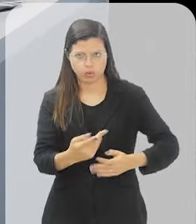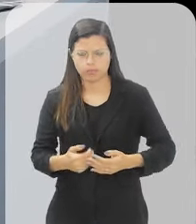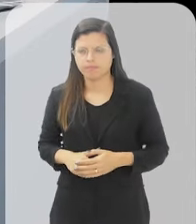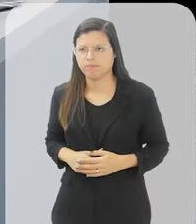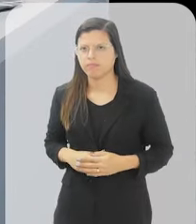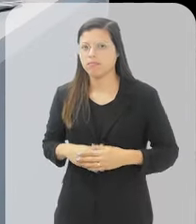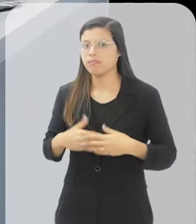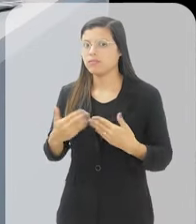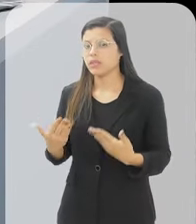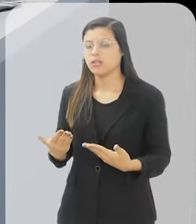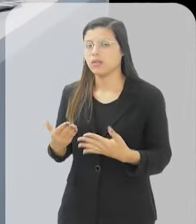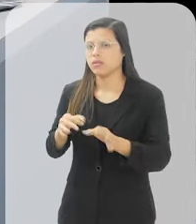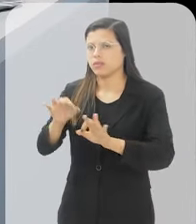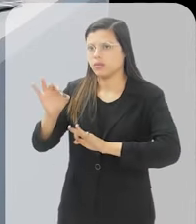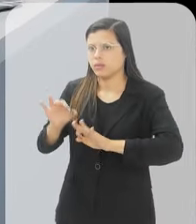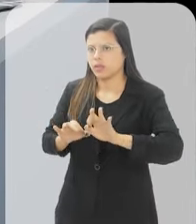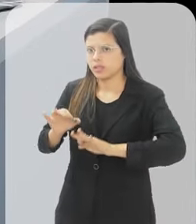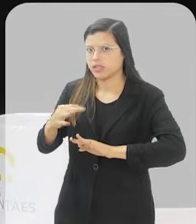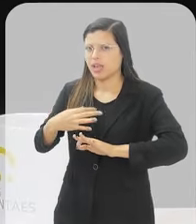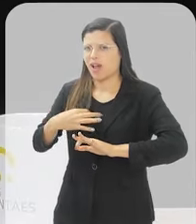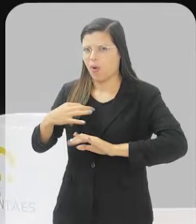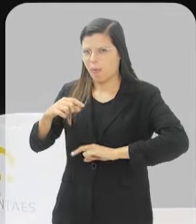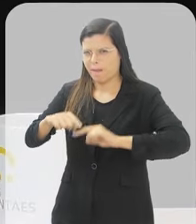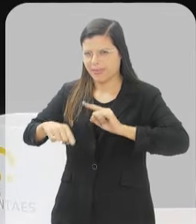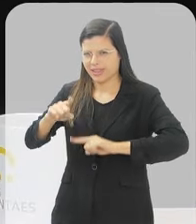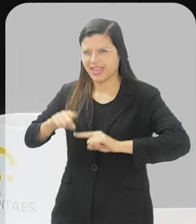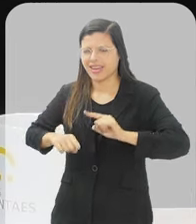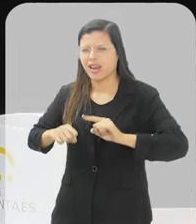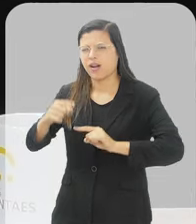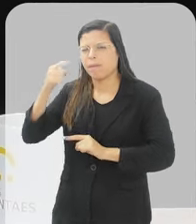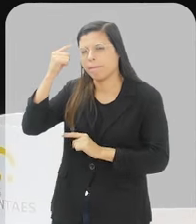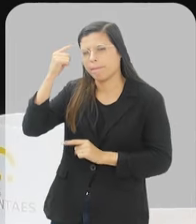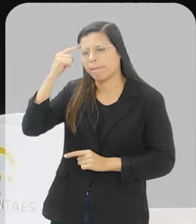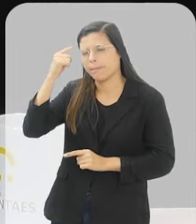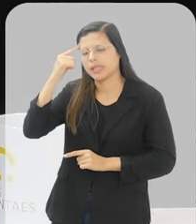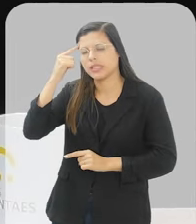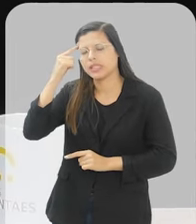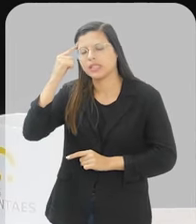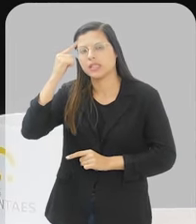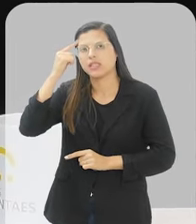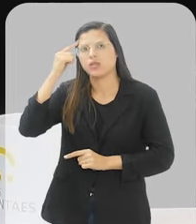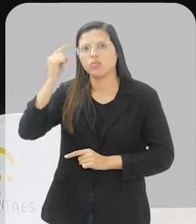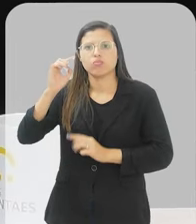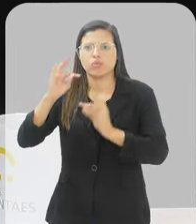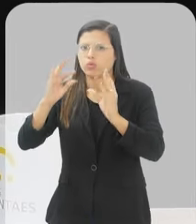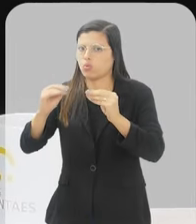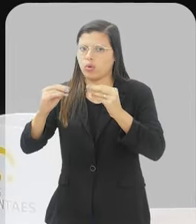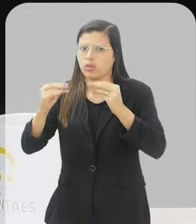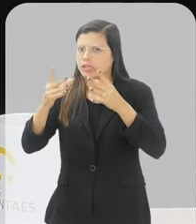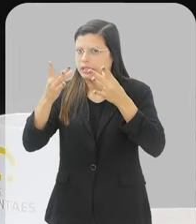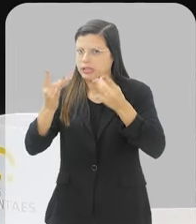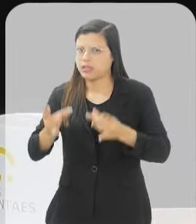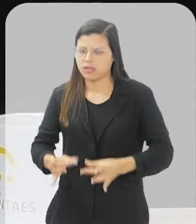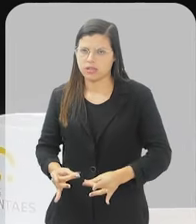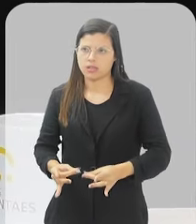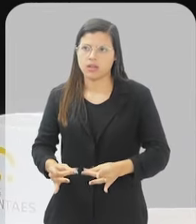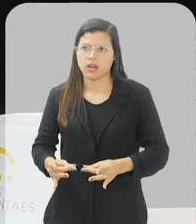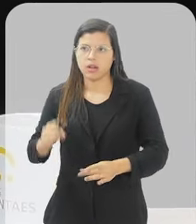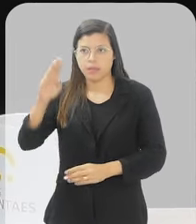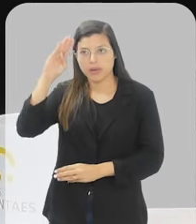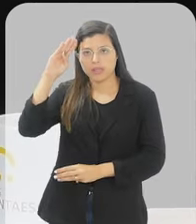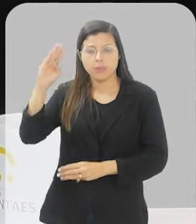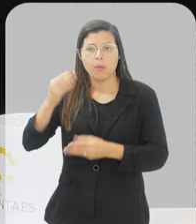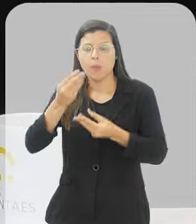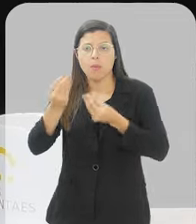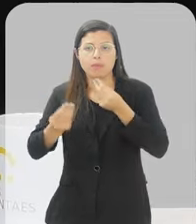isso. Quando eu vou confeccionando a fantasia, eu já vou pensando em todos esses, em todas essas coisas. E